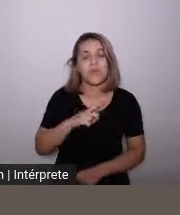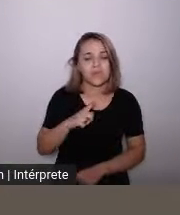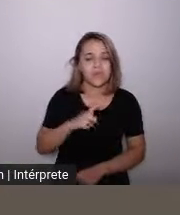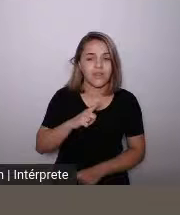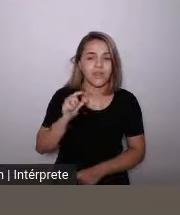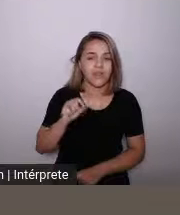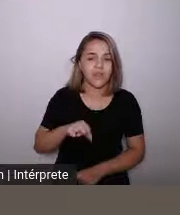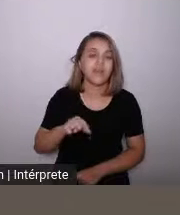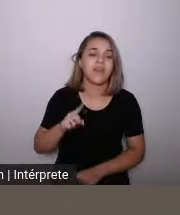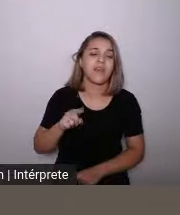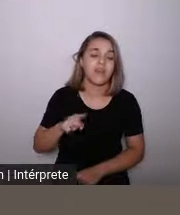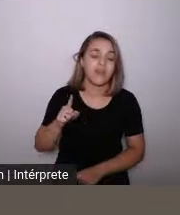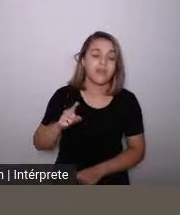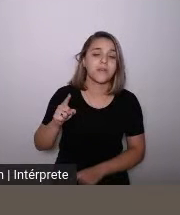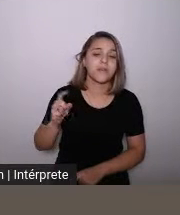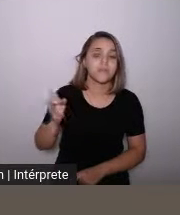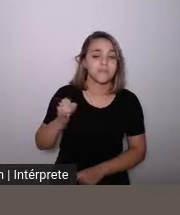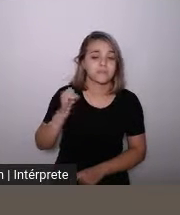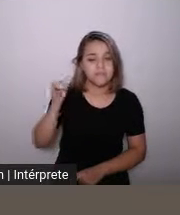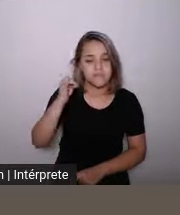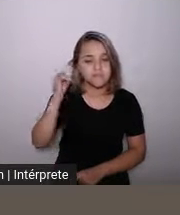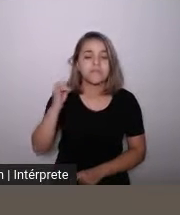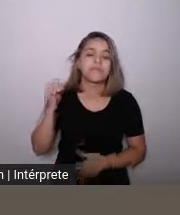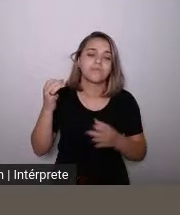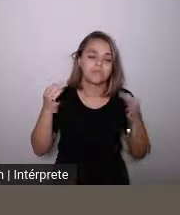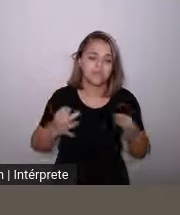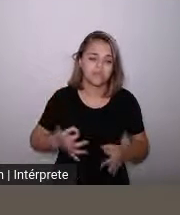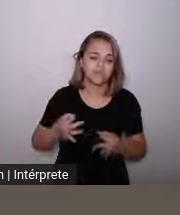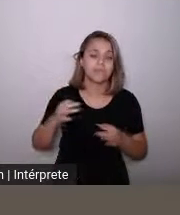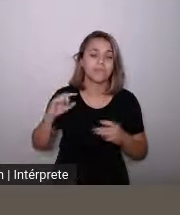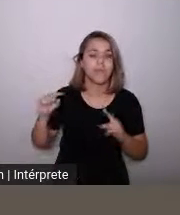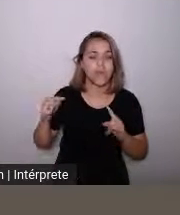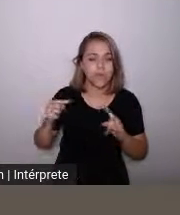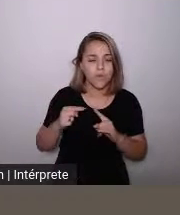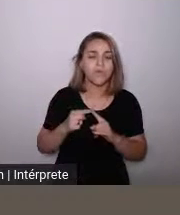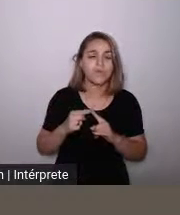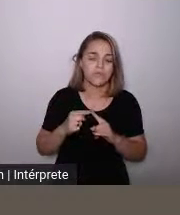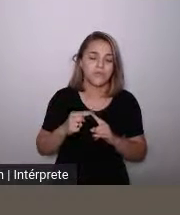talvez, torna-se apropriável como objeto perdido.